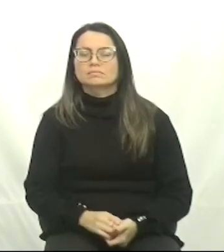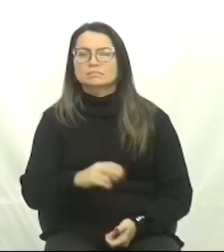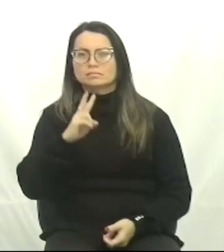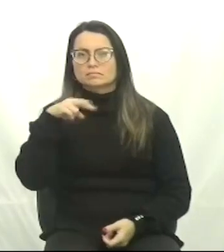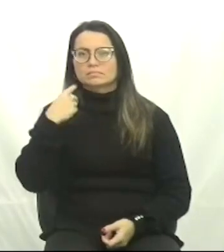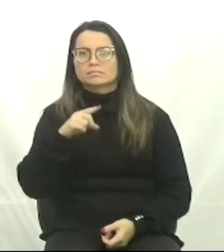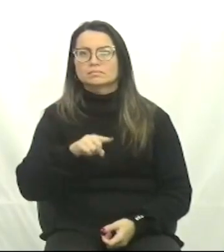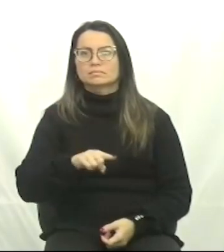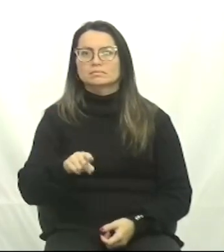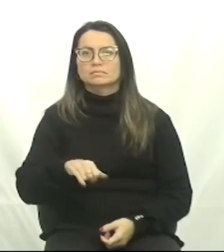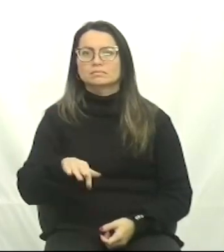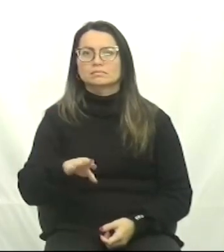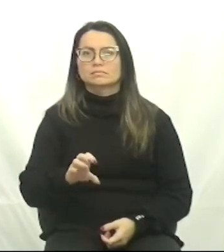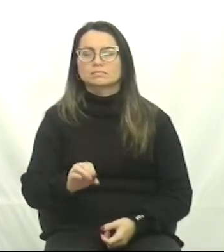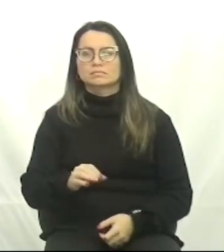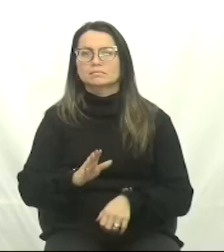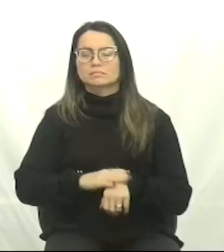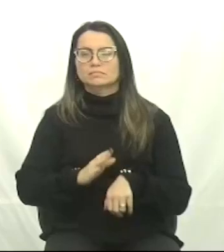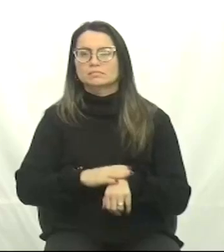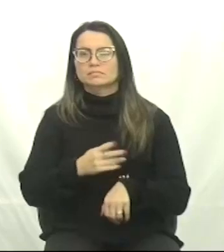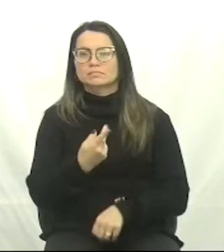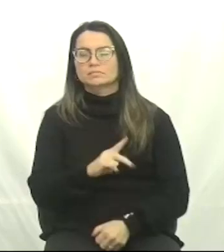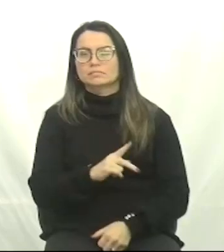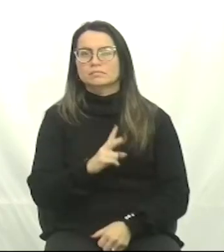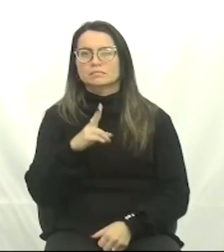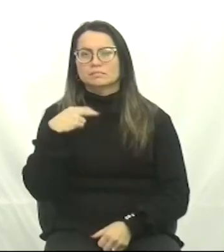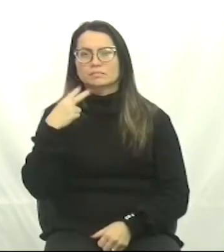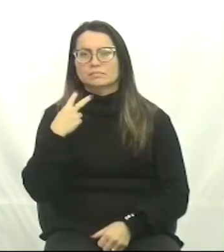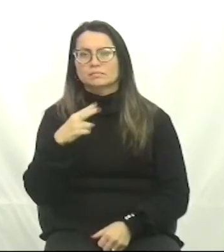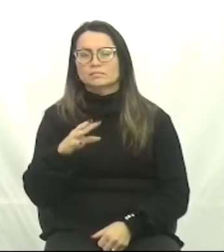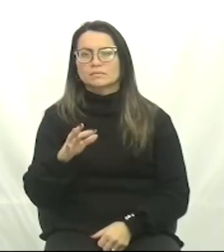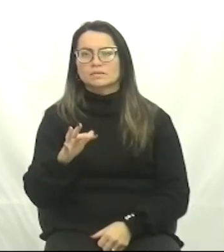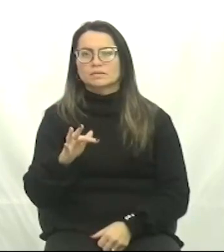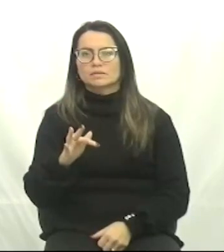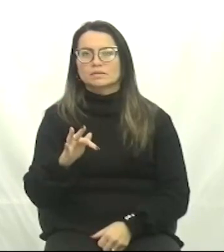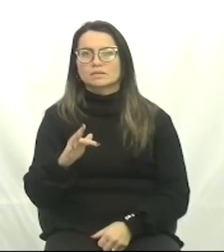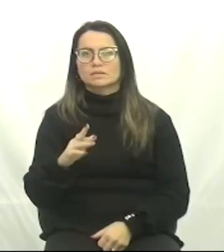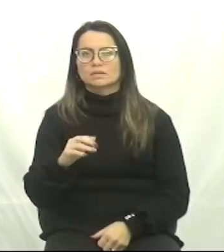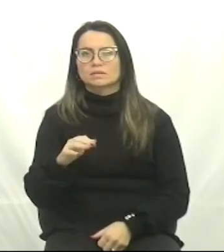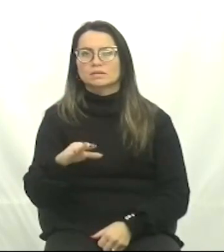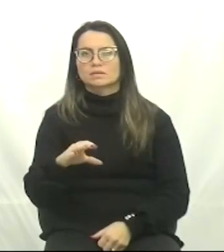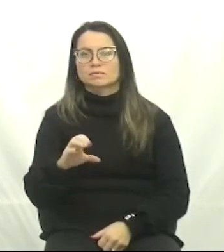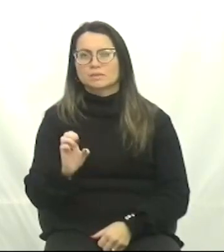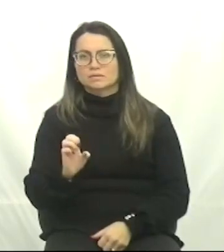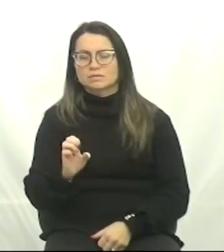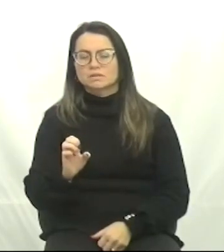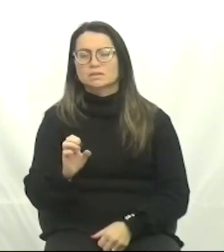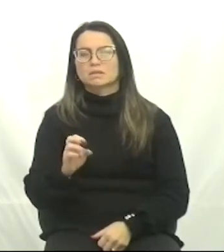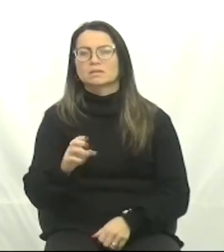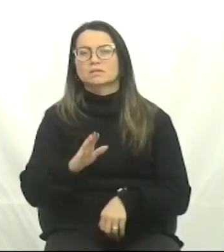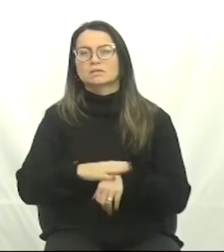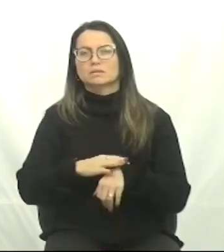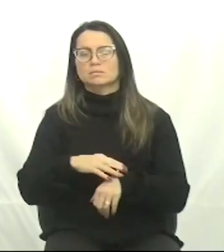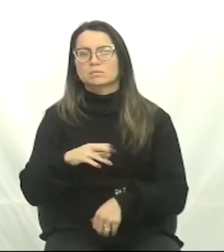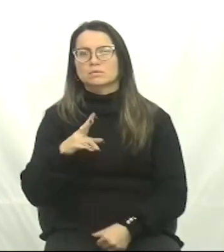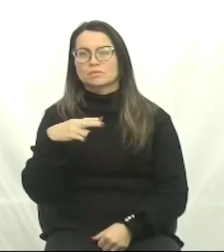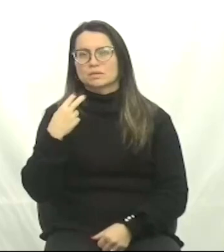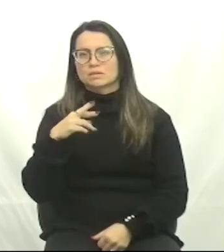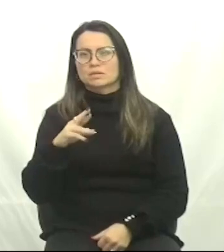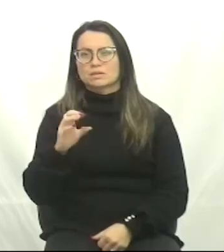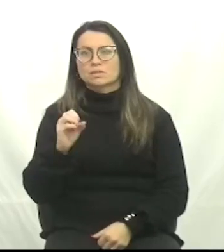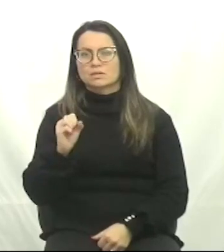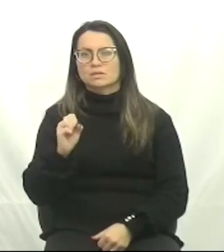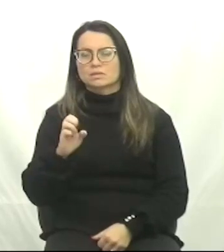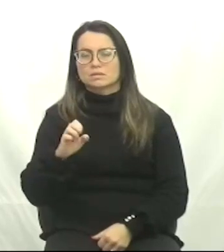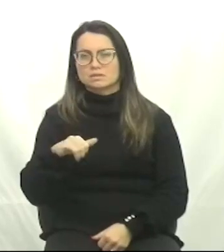Zairo José Casagrande, que dispõe do tempo do vereador Felzer, do tempo da vereadora Roseli e do tempo do vereador